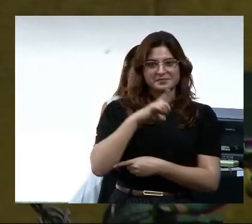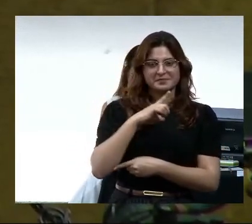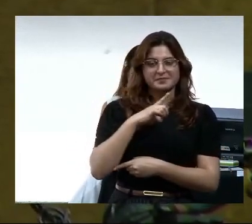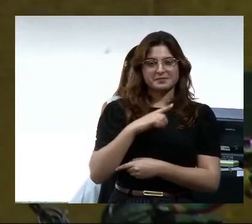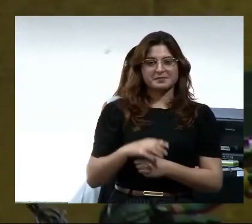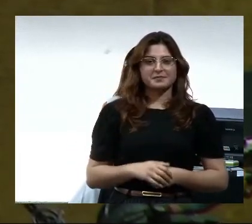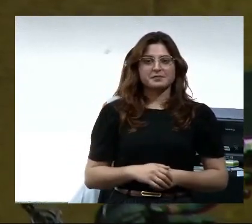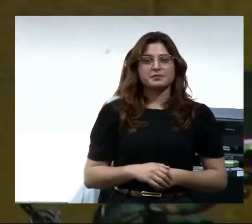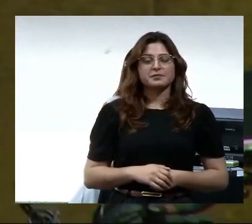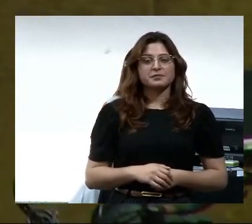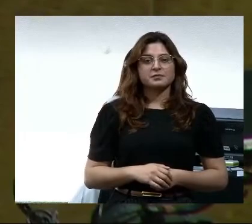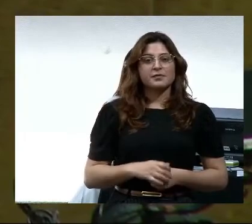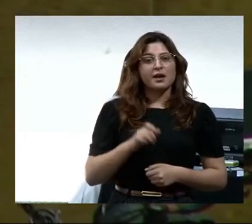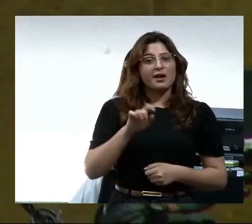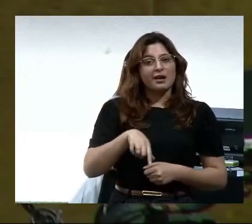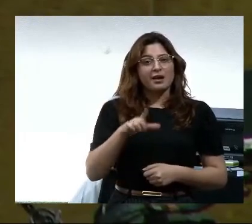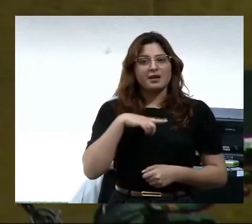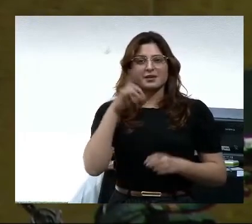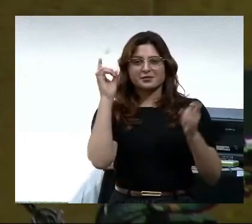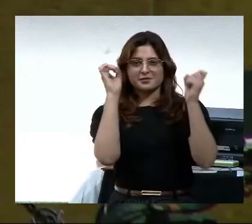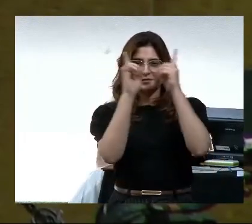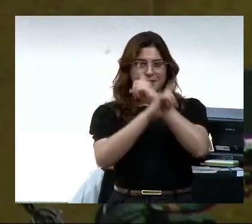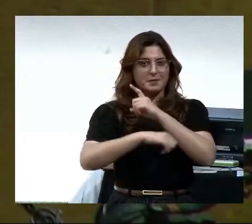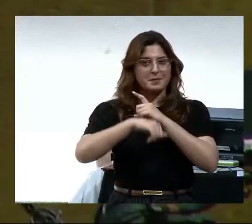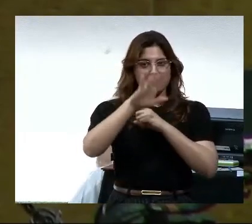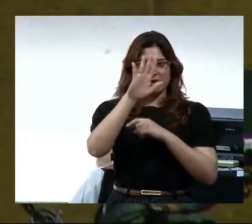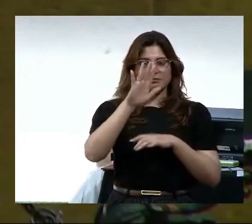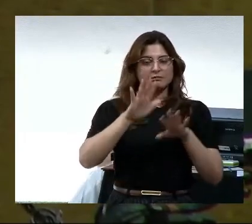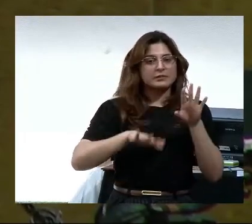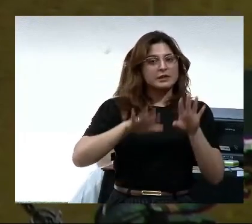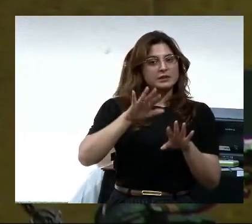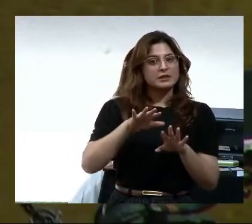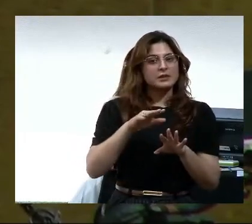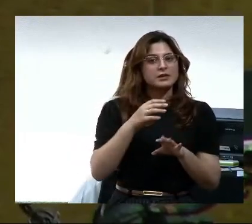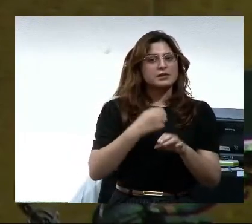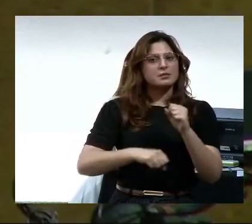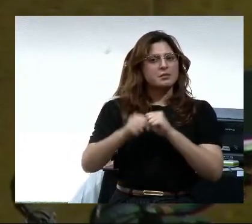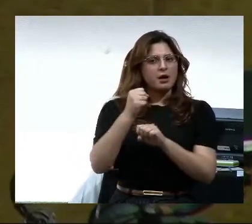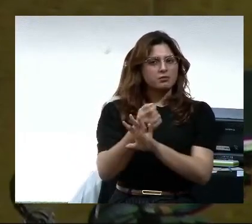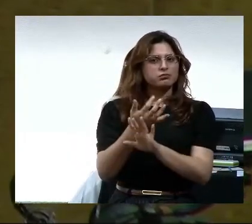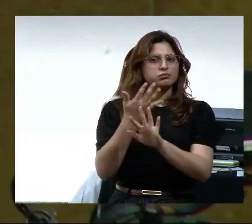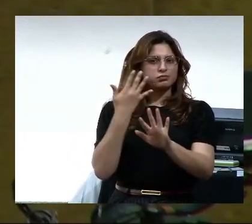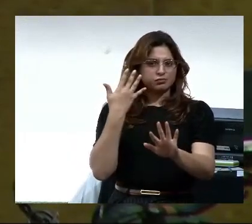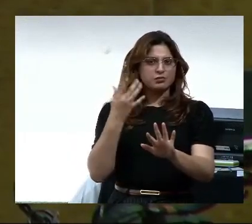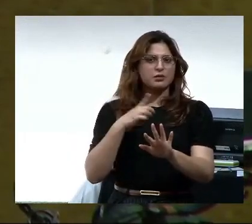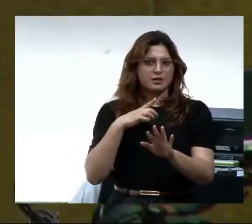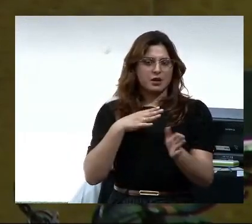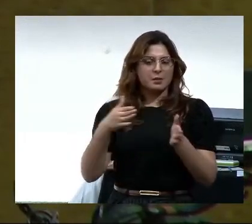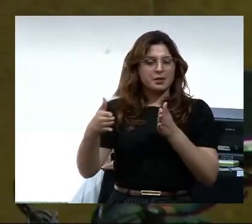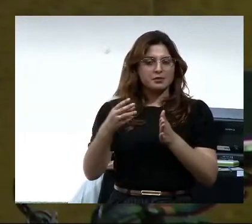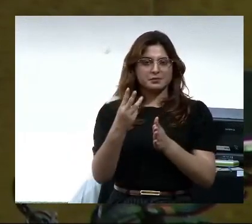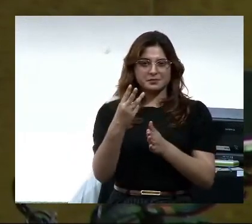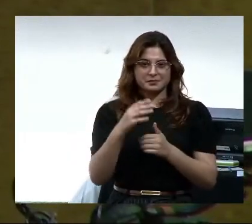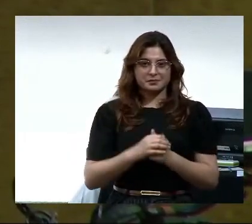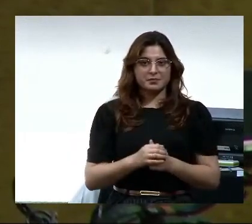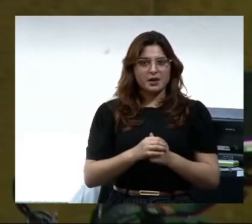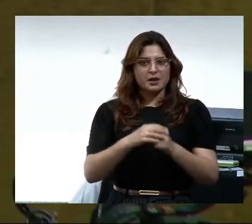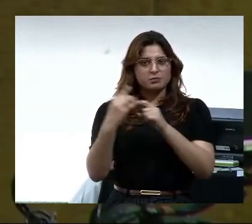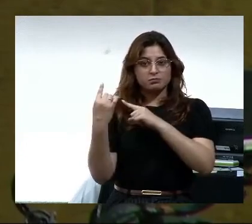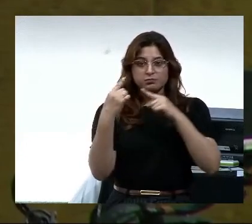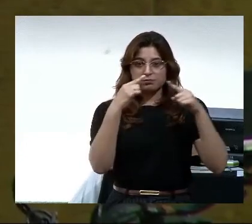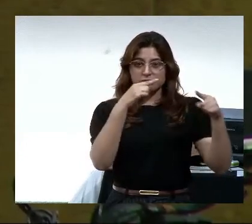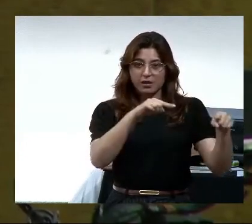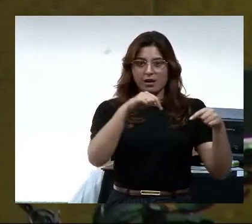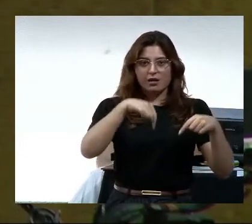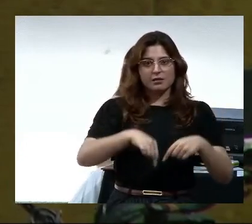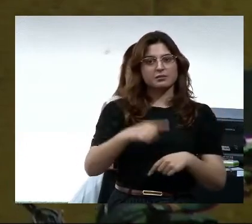tempos tão ou mais difíceis do que foram os 3 últimos anos. Os ataques contra a nossa classe são cada